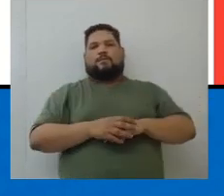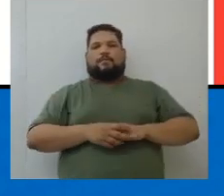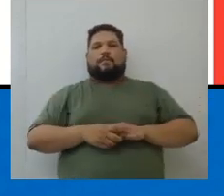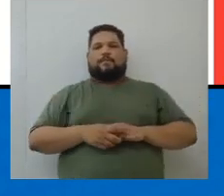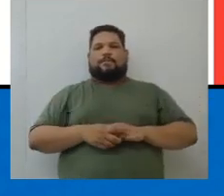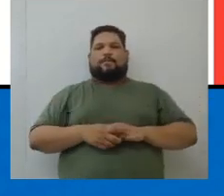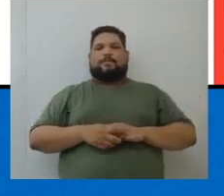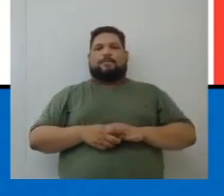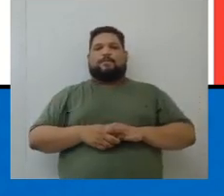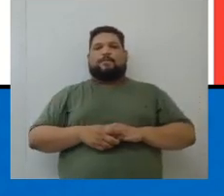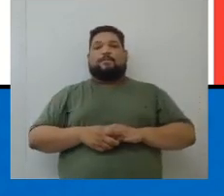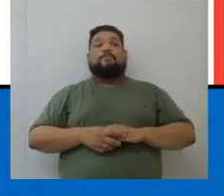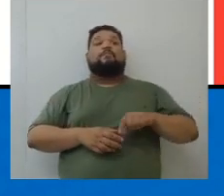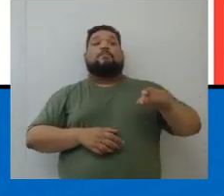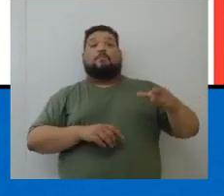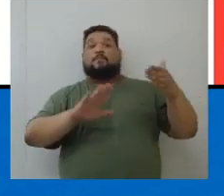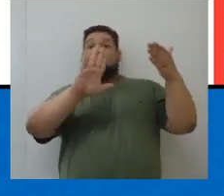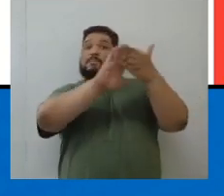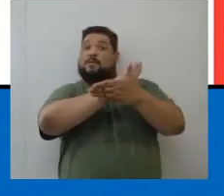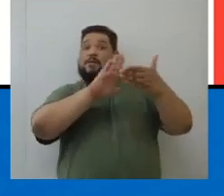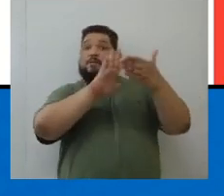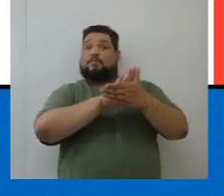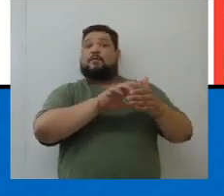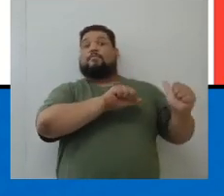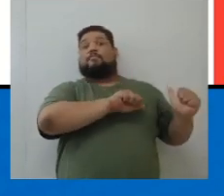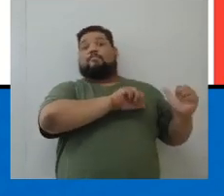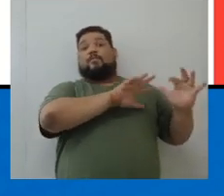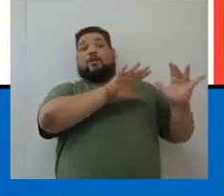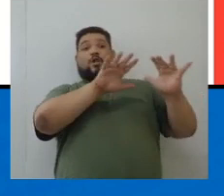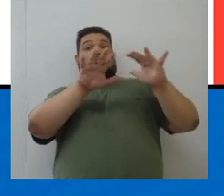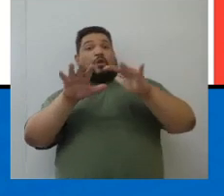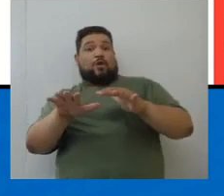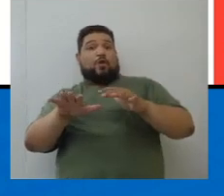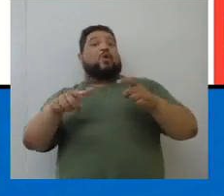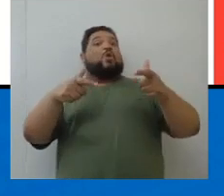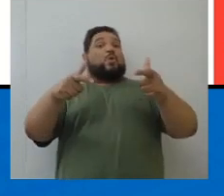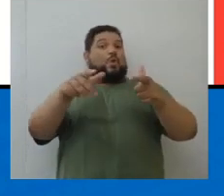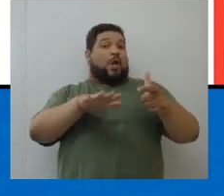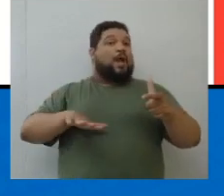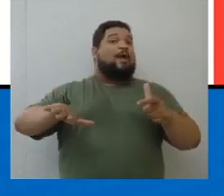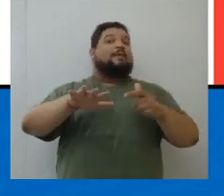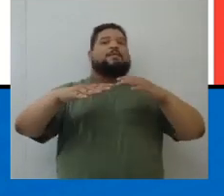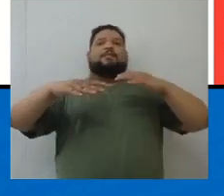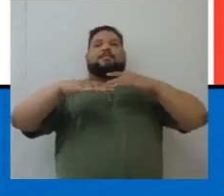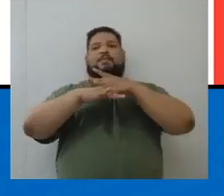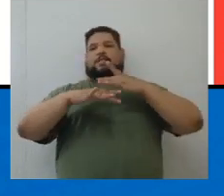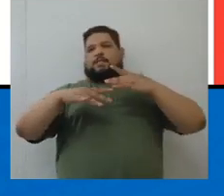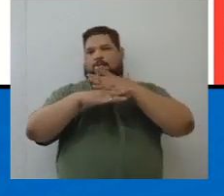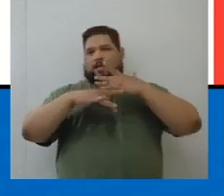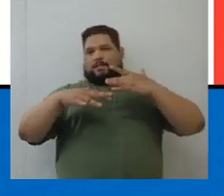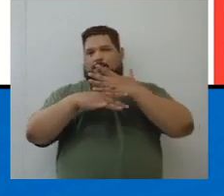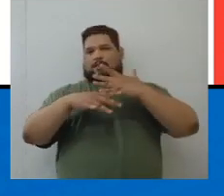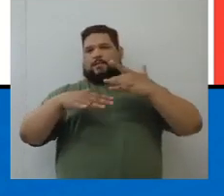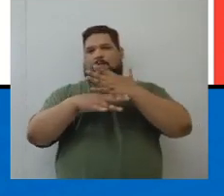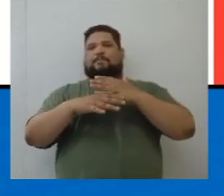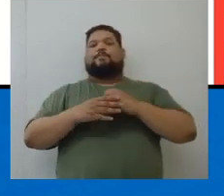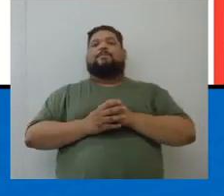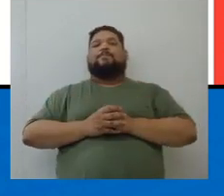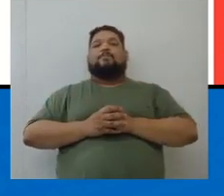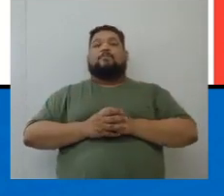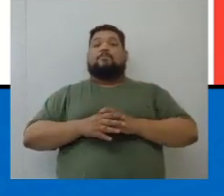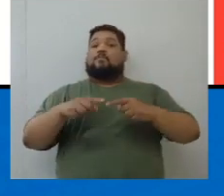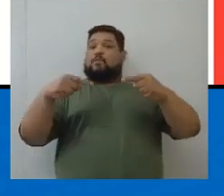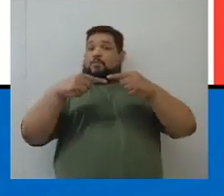Então, essa transferência vai se dar para as áreas de cidade. Então, eu começo a ter um